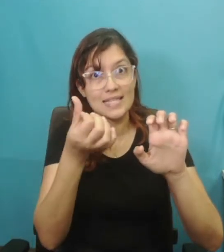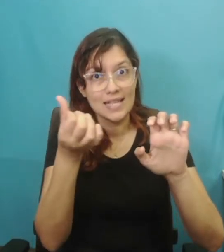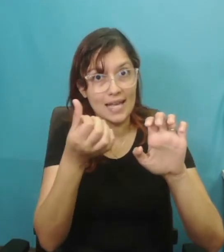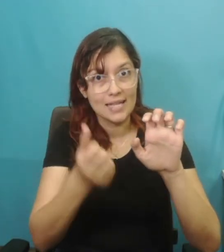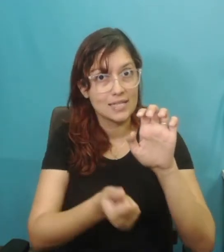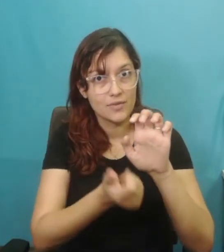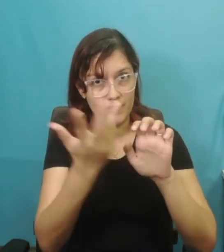vezes?